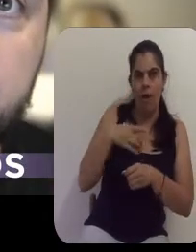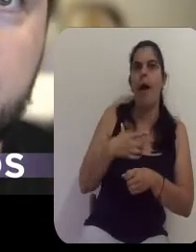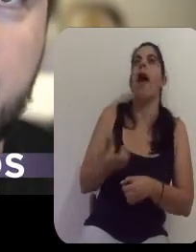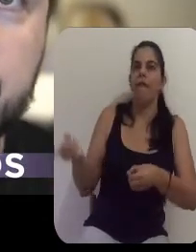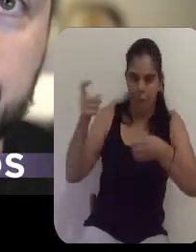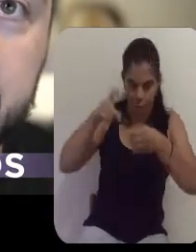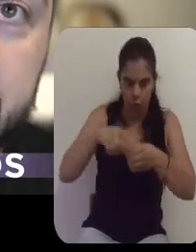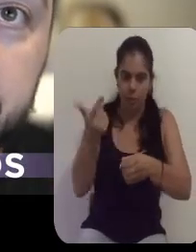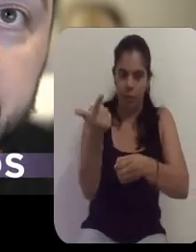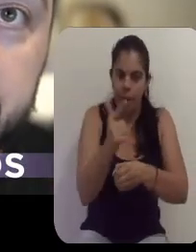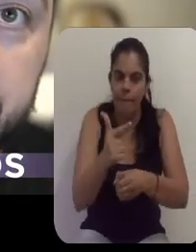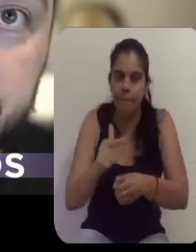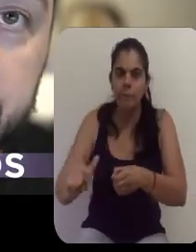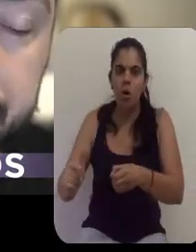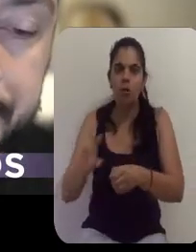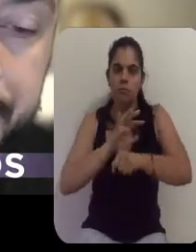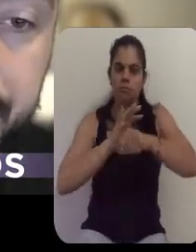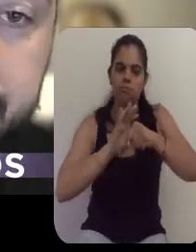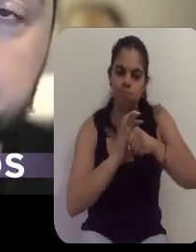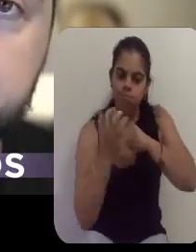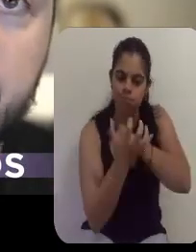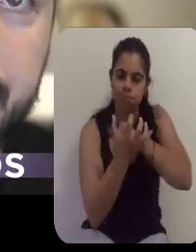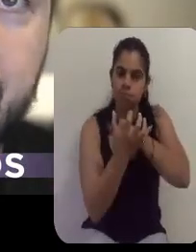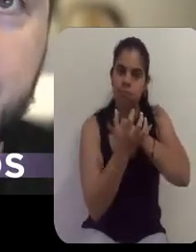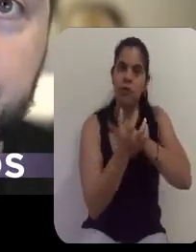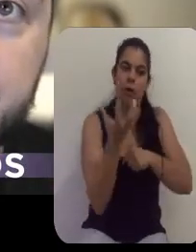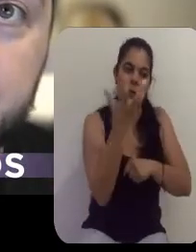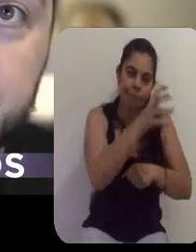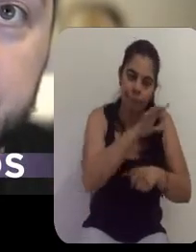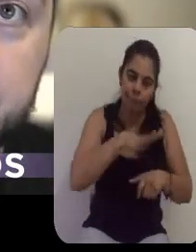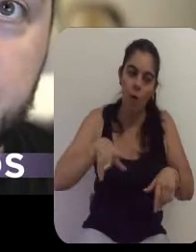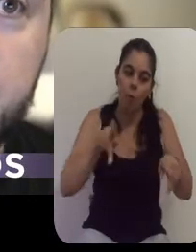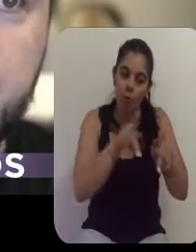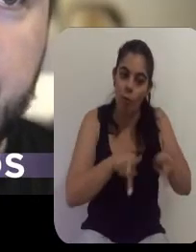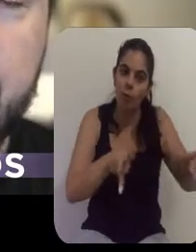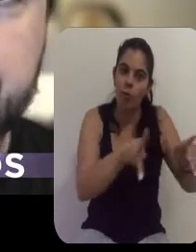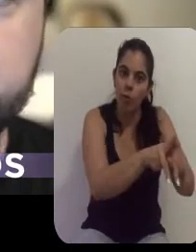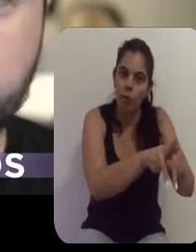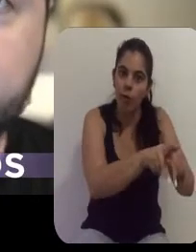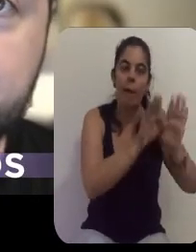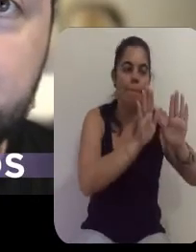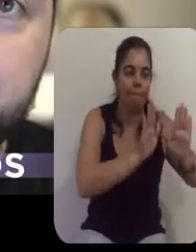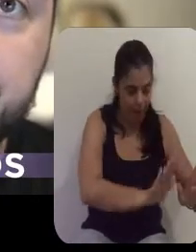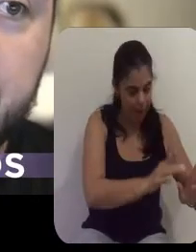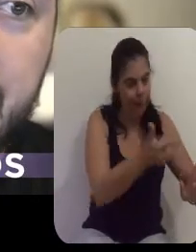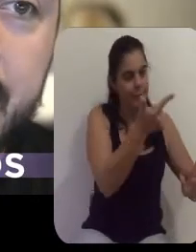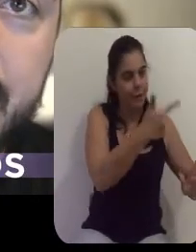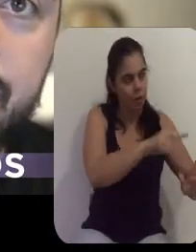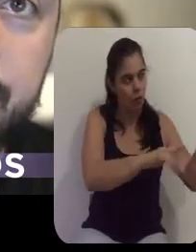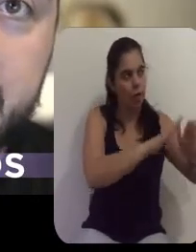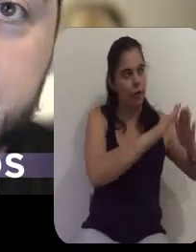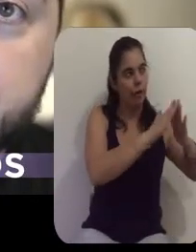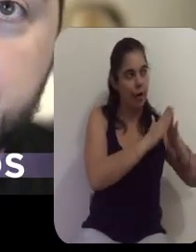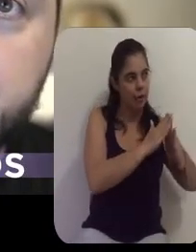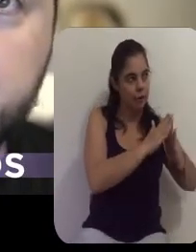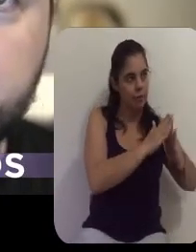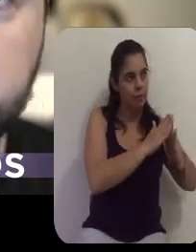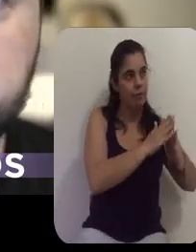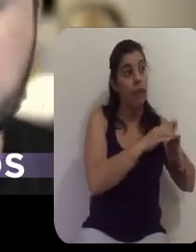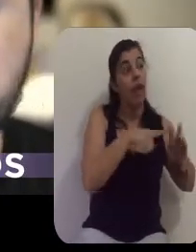novo a supressão para as pessoas e parar com a vida delas. E a gente talvez tenha que alternar entre